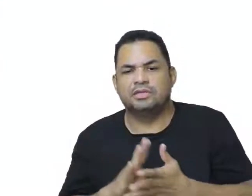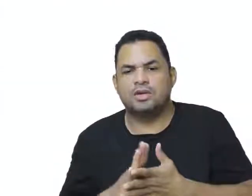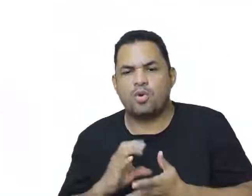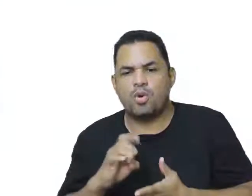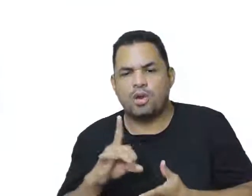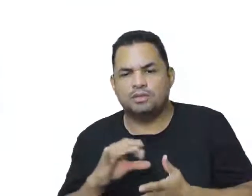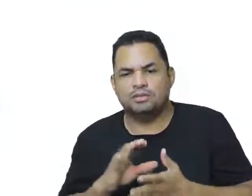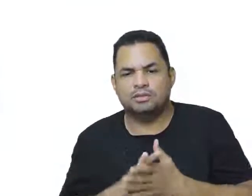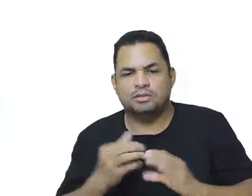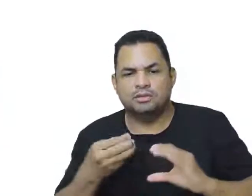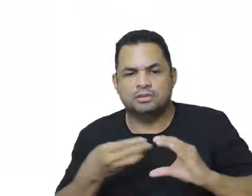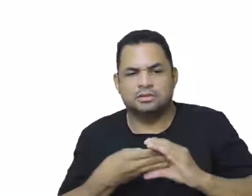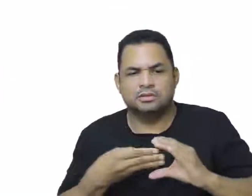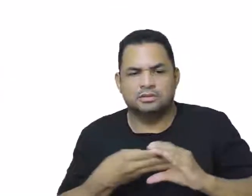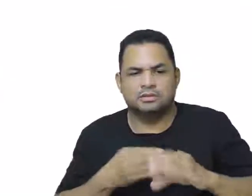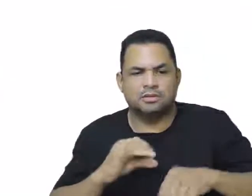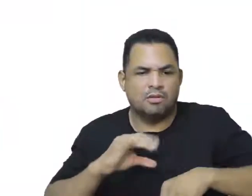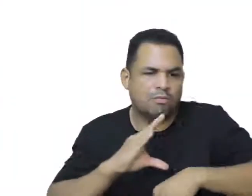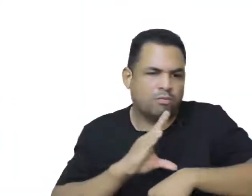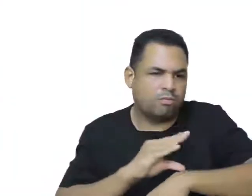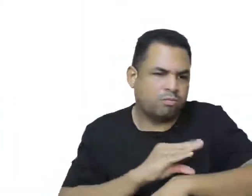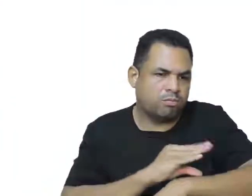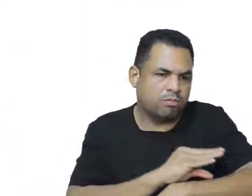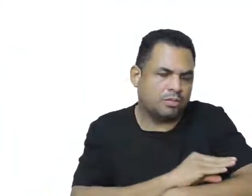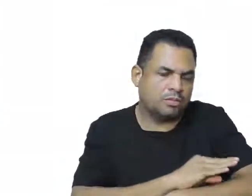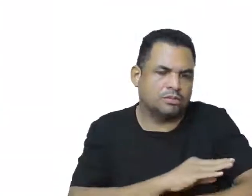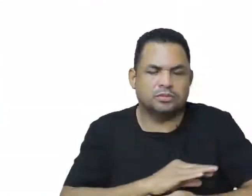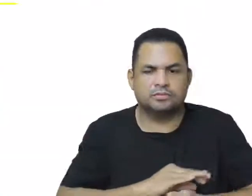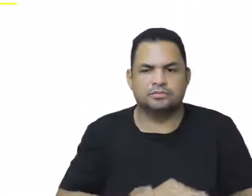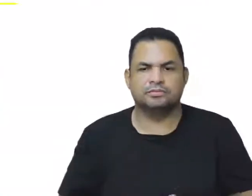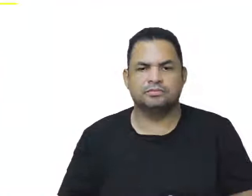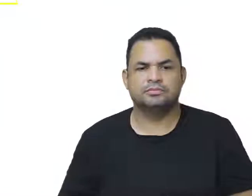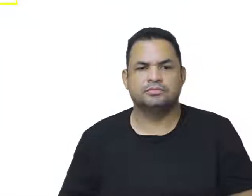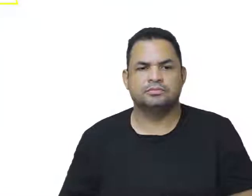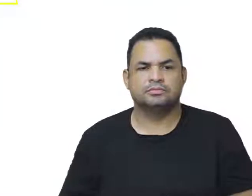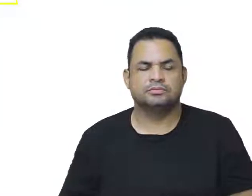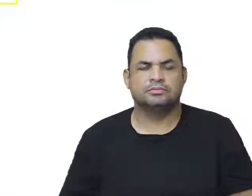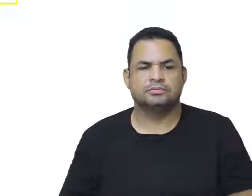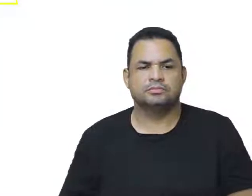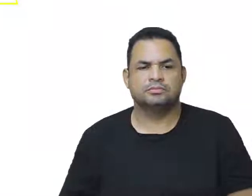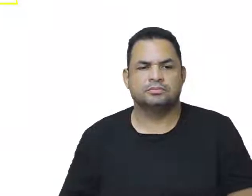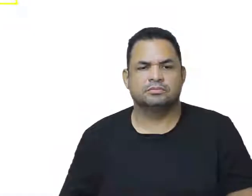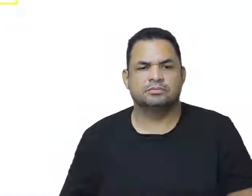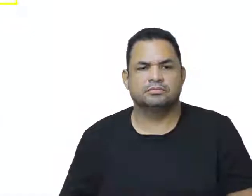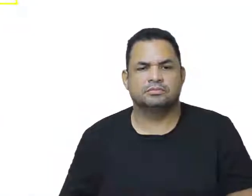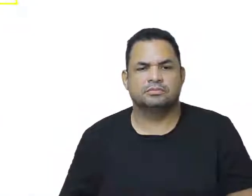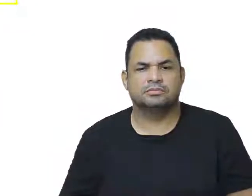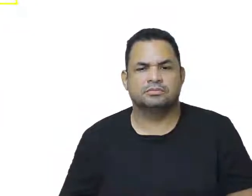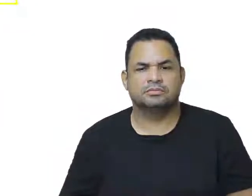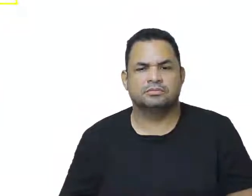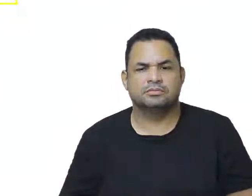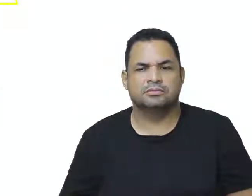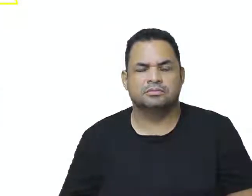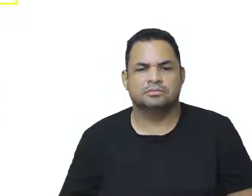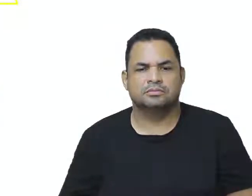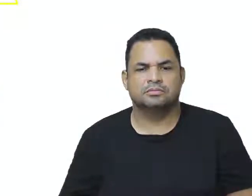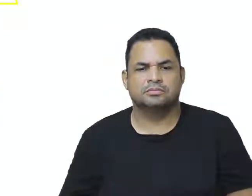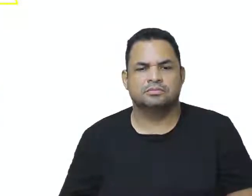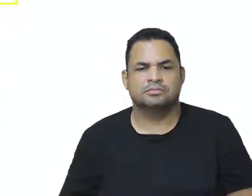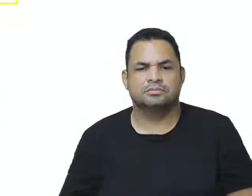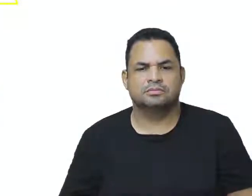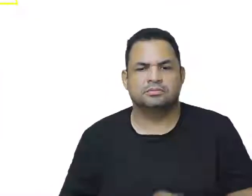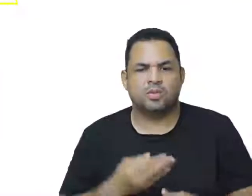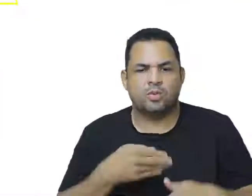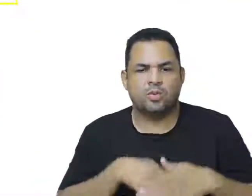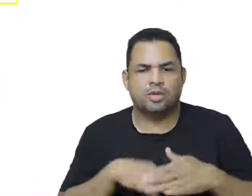e células adiposas, tá? Células adiposas, como eu falei ainda há pouco, são as células aí que